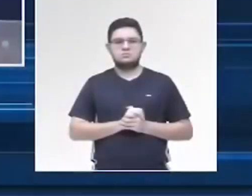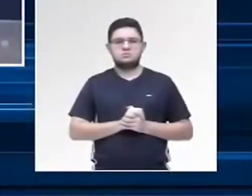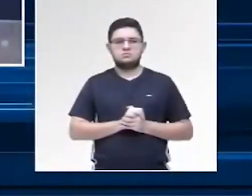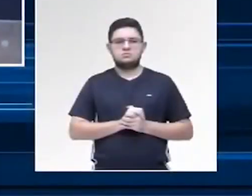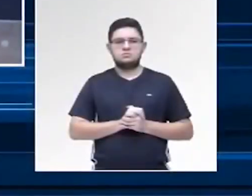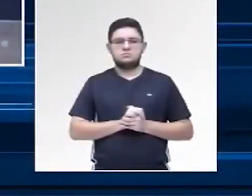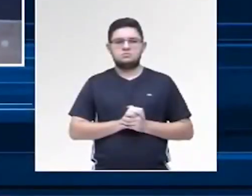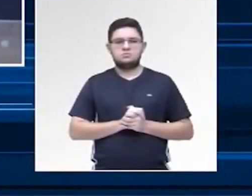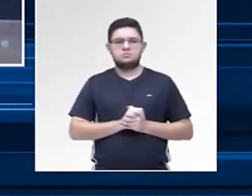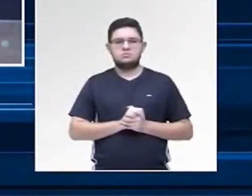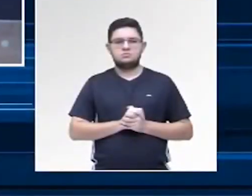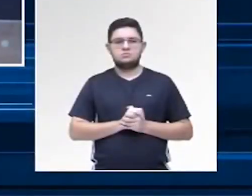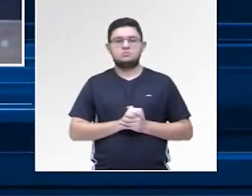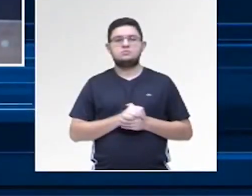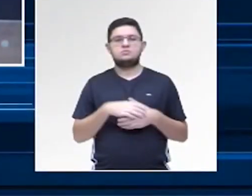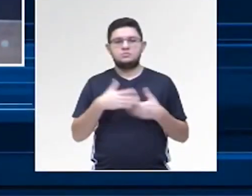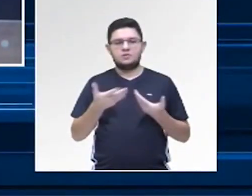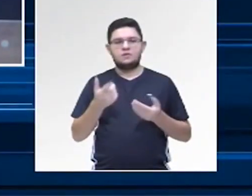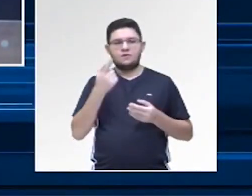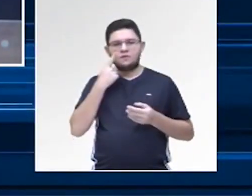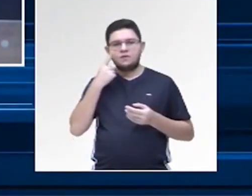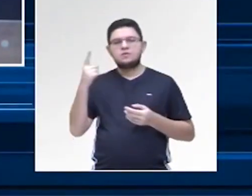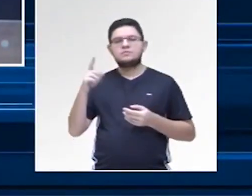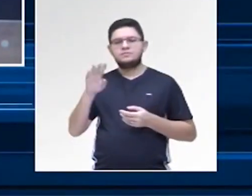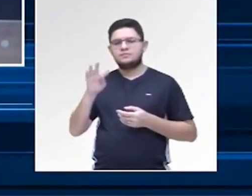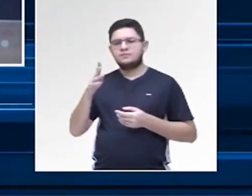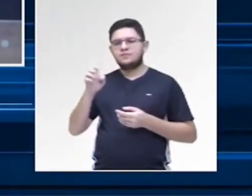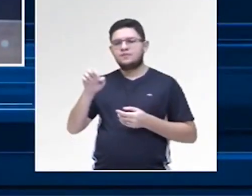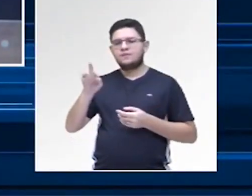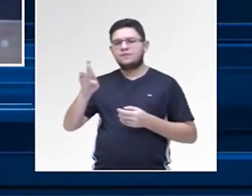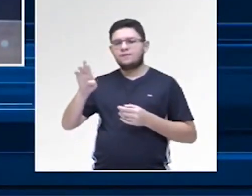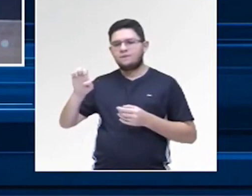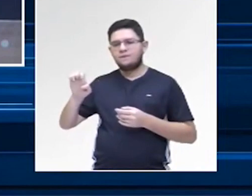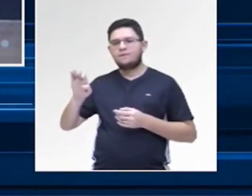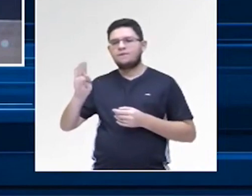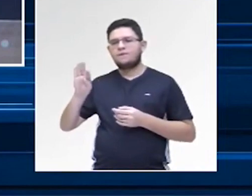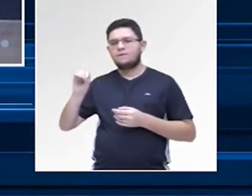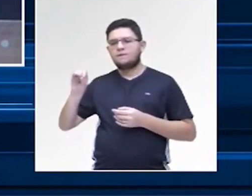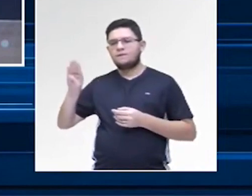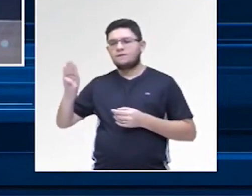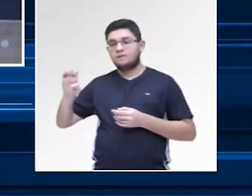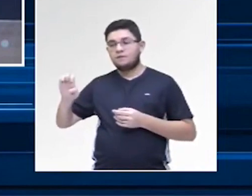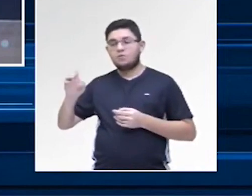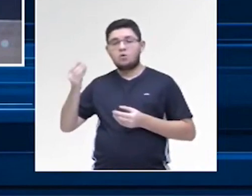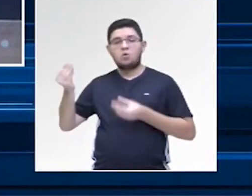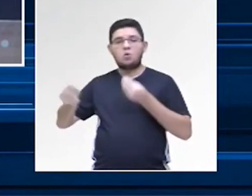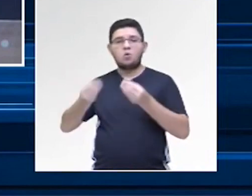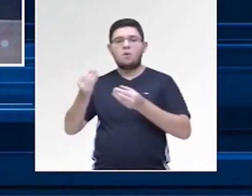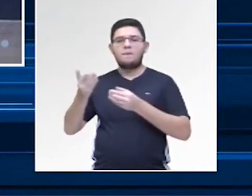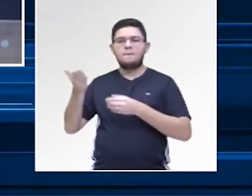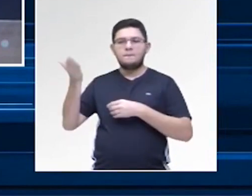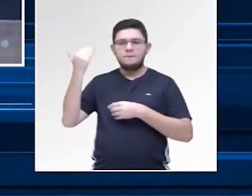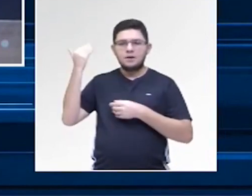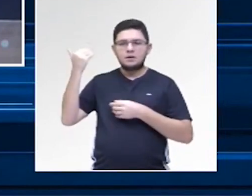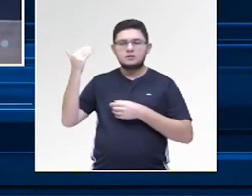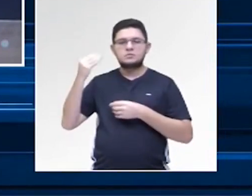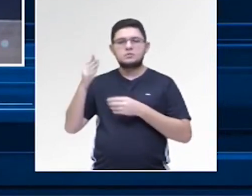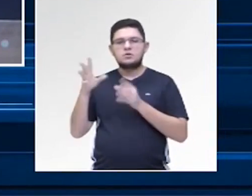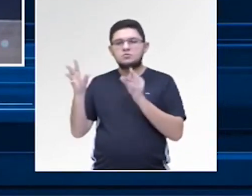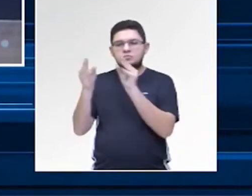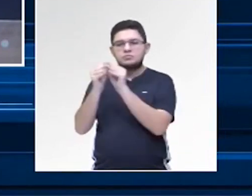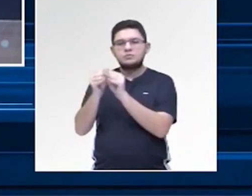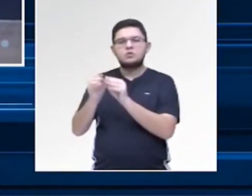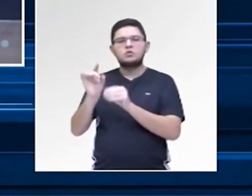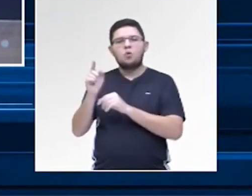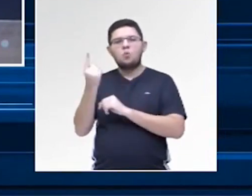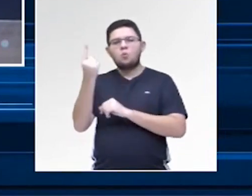Aí o there to be, né, na sua forma do passado, nós vamos trabalhar especificamente o there was, que é a forma do singular.